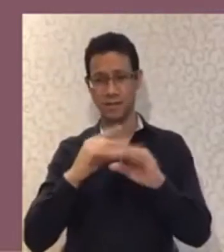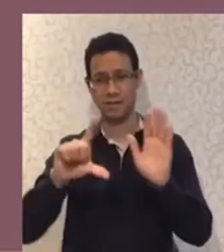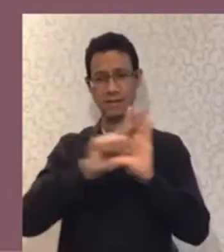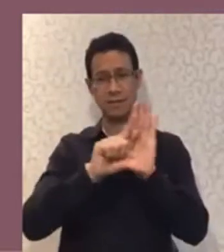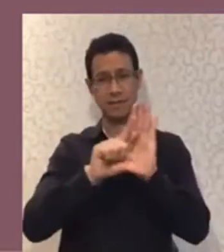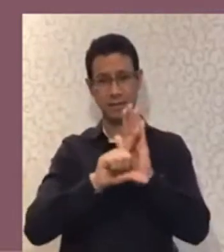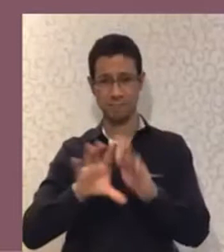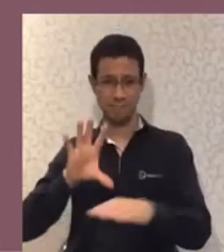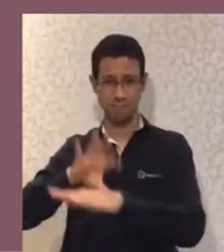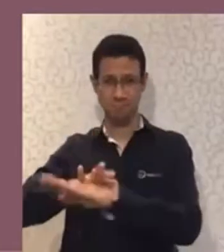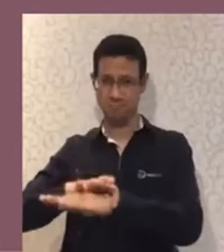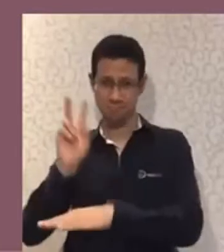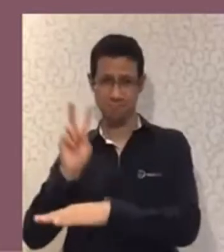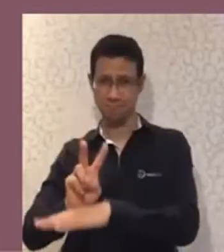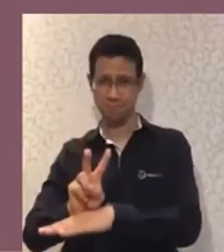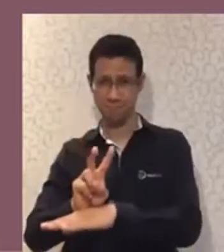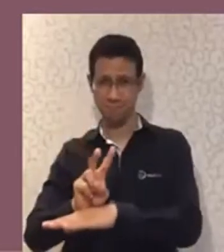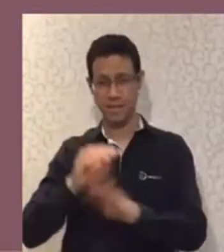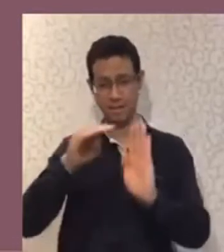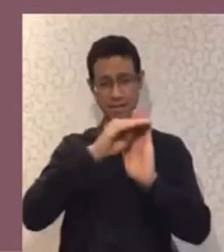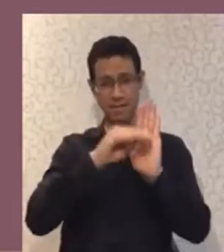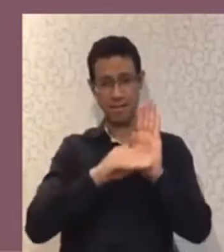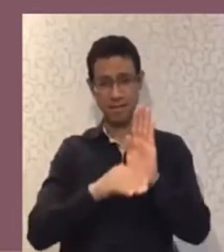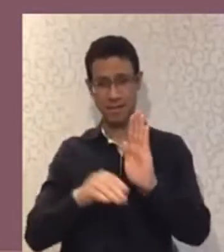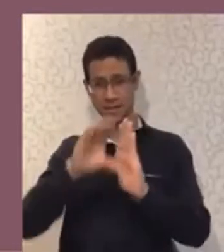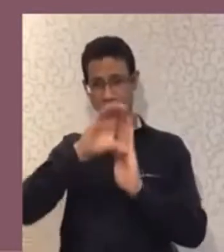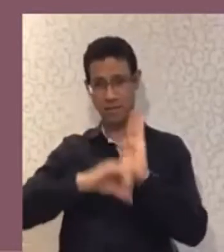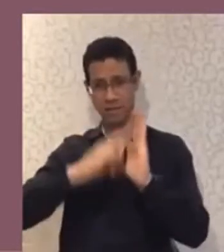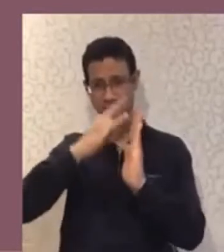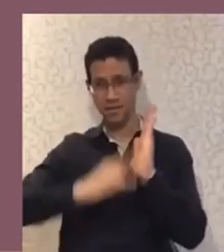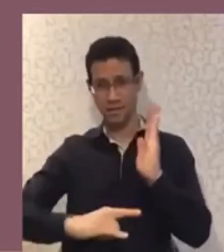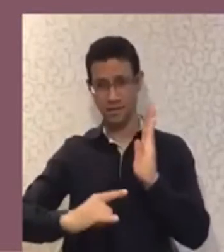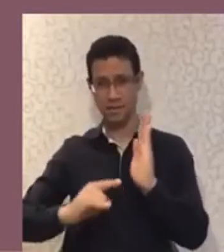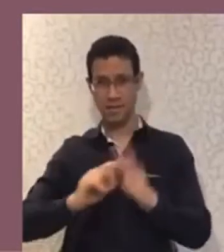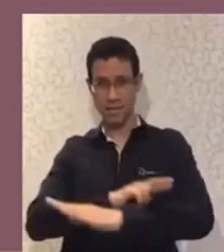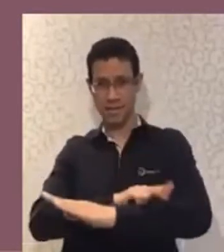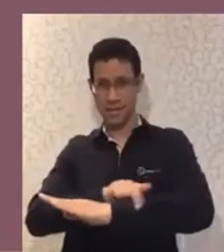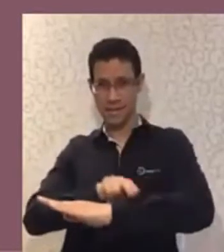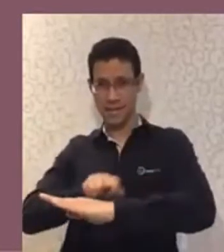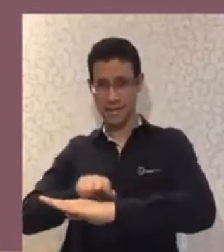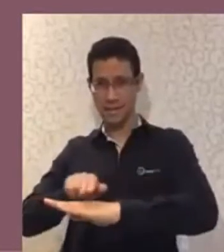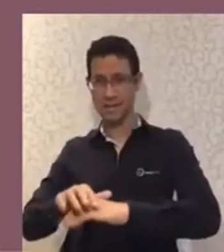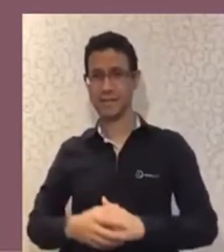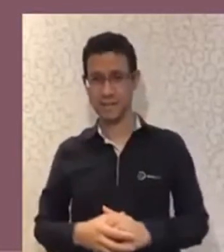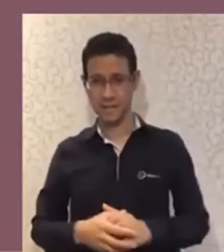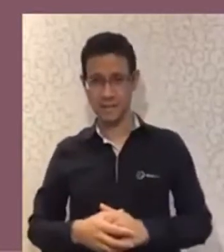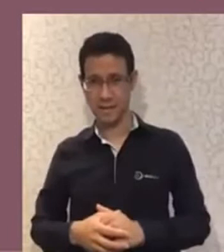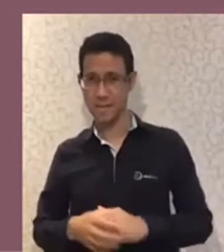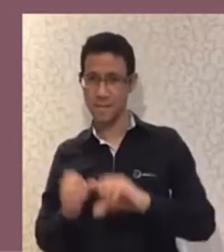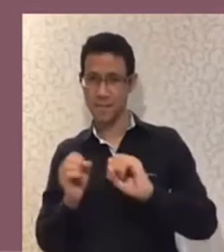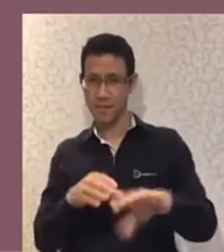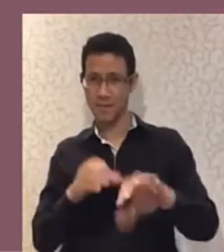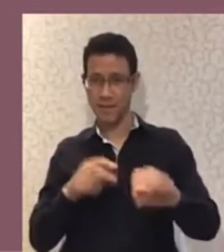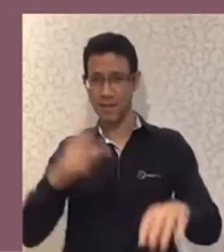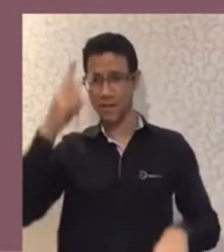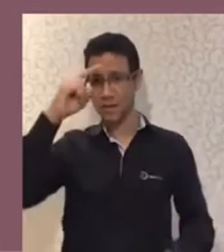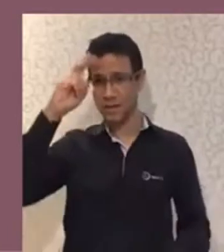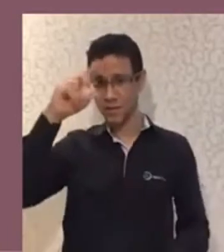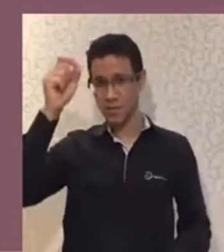diretrizes curriculares das relações étnico-raciais, não é para o ensino de história e cultura afro-brasileira e